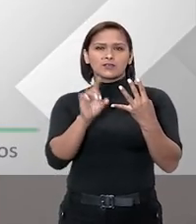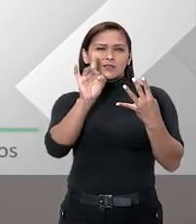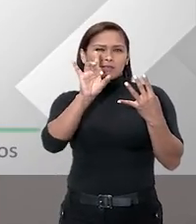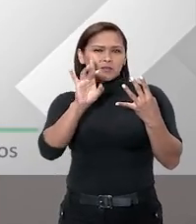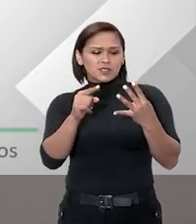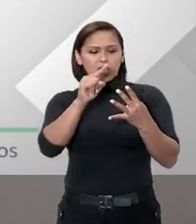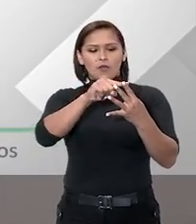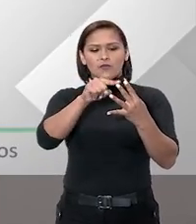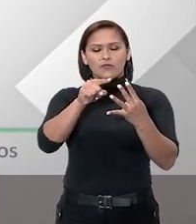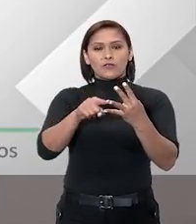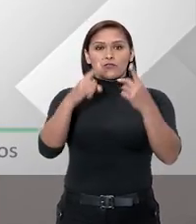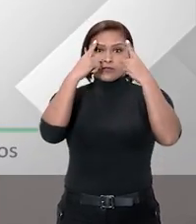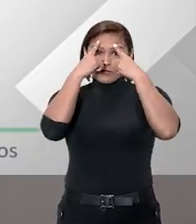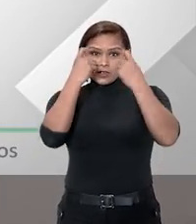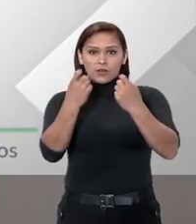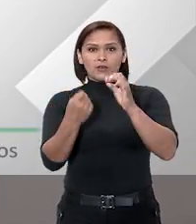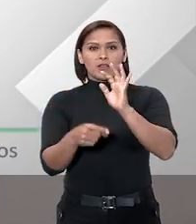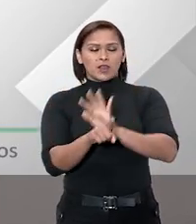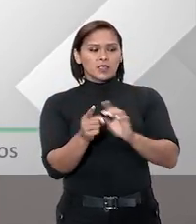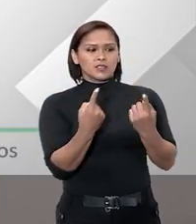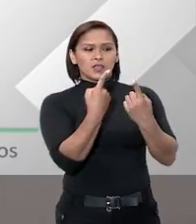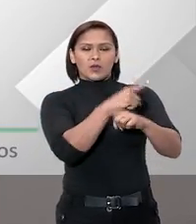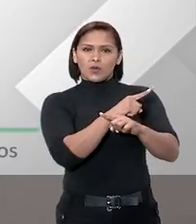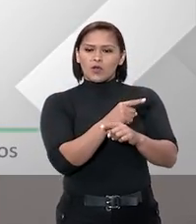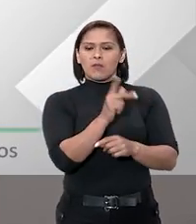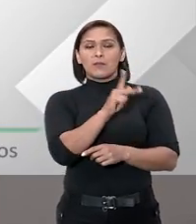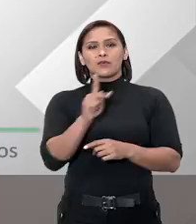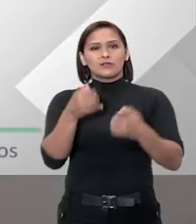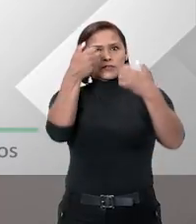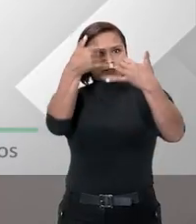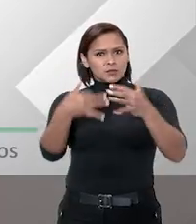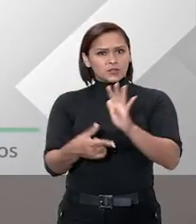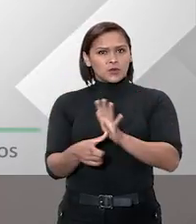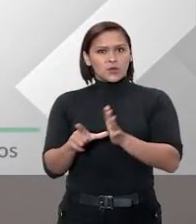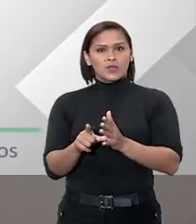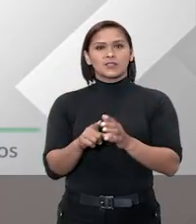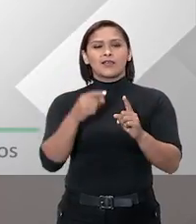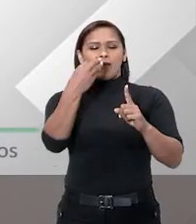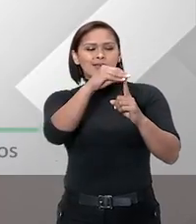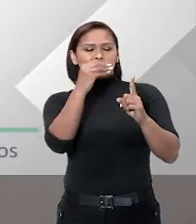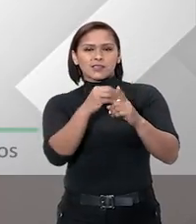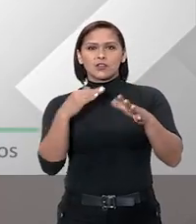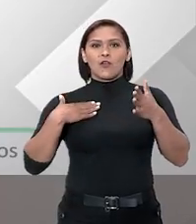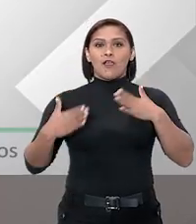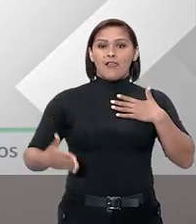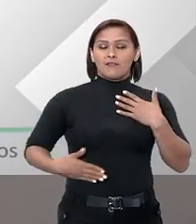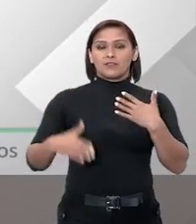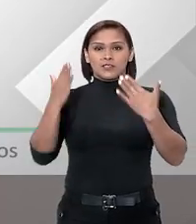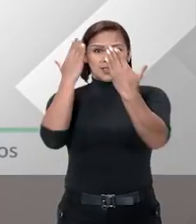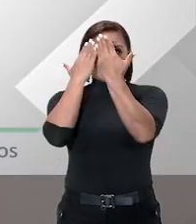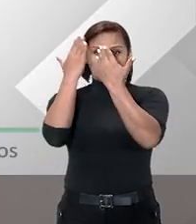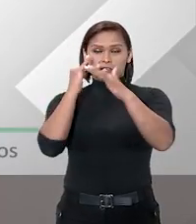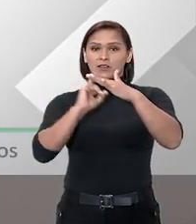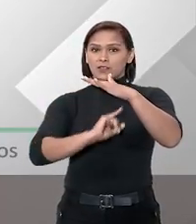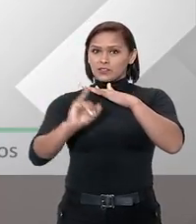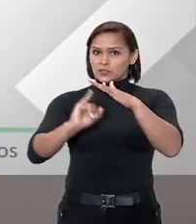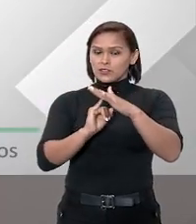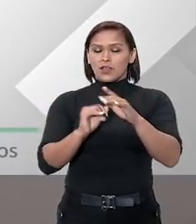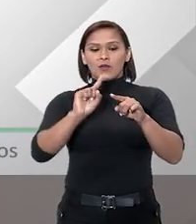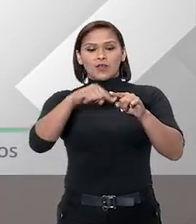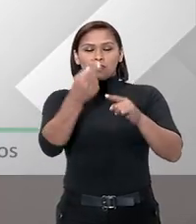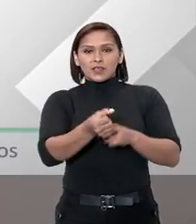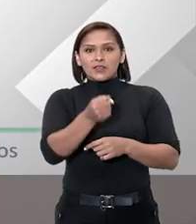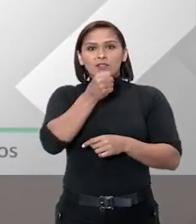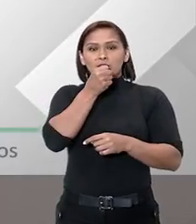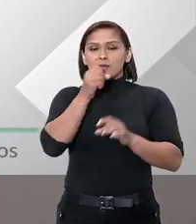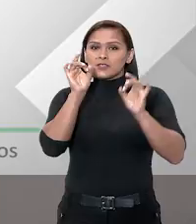especificamente quatro tipos de violência, como colocou a professora Sandra, a sexual, a física, psicológica e institucional, então o